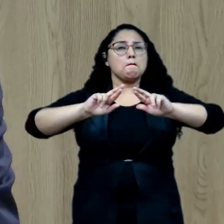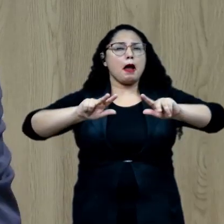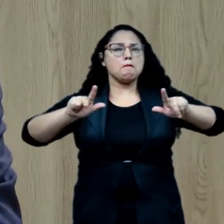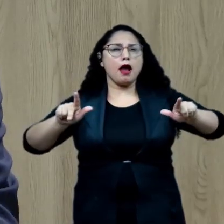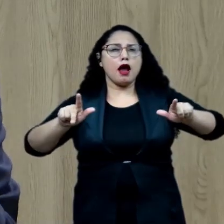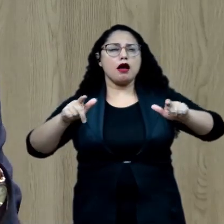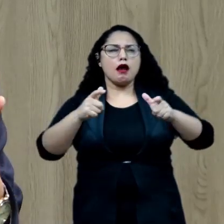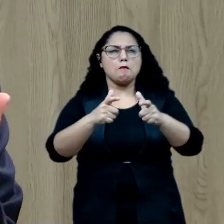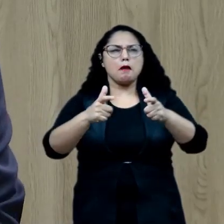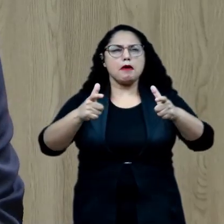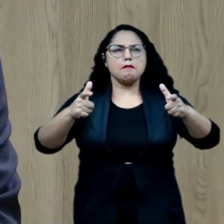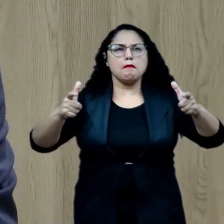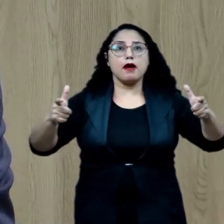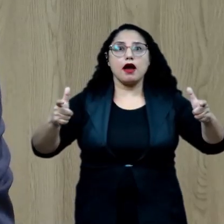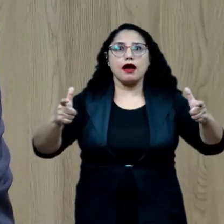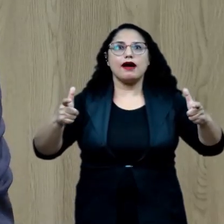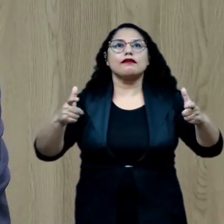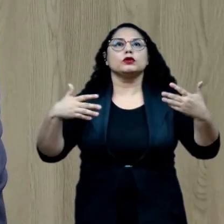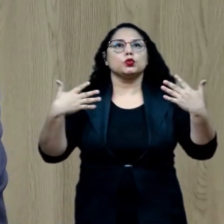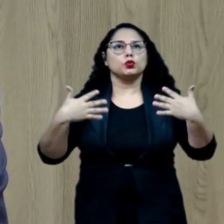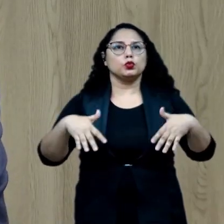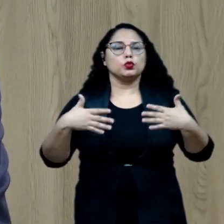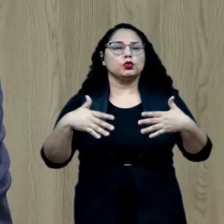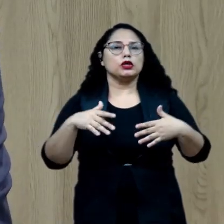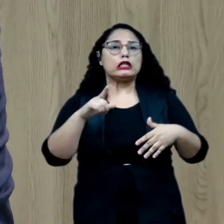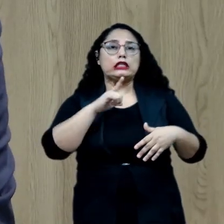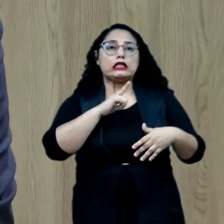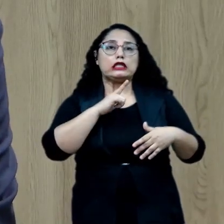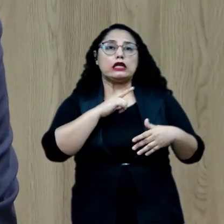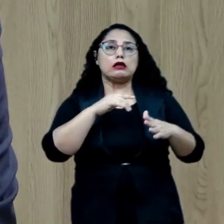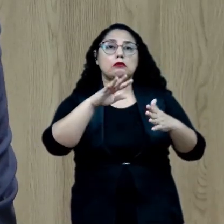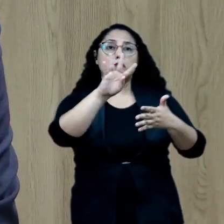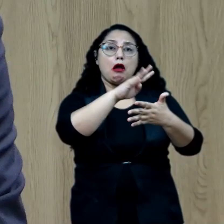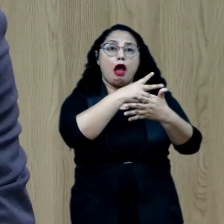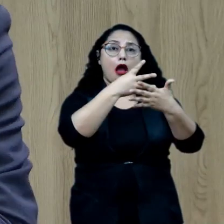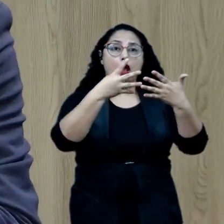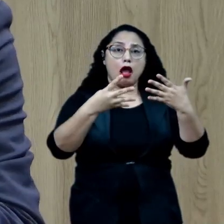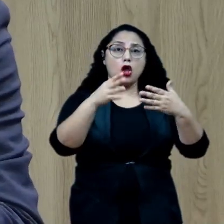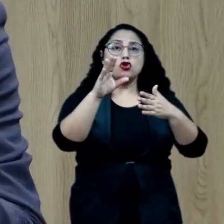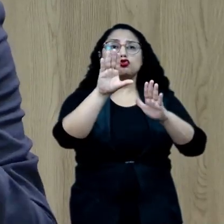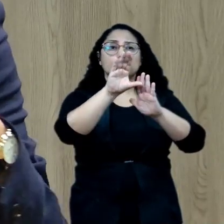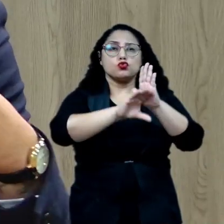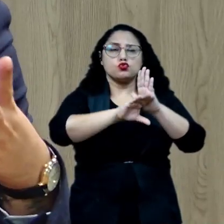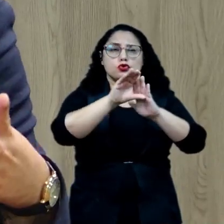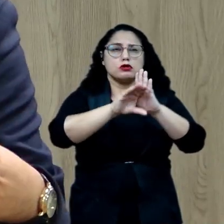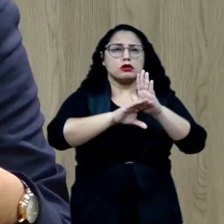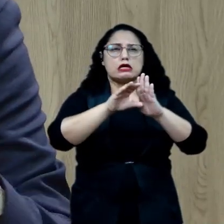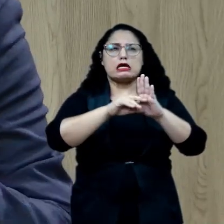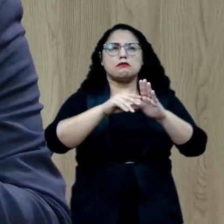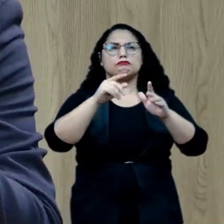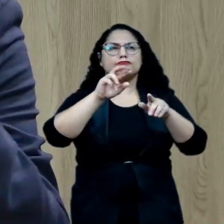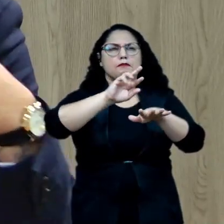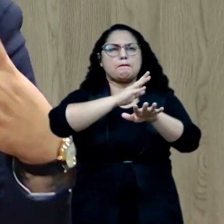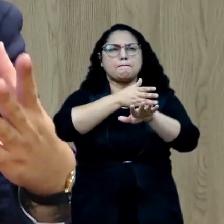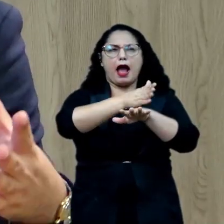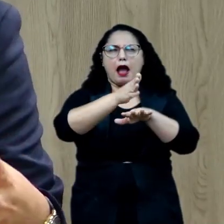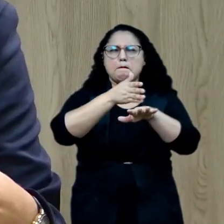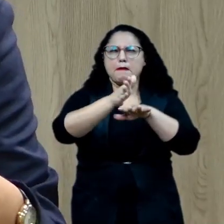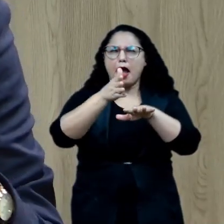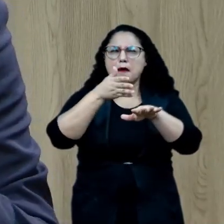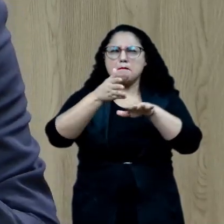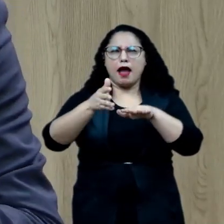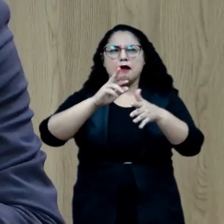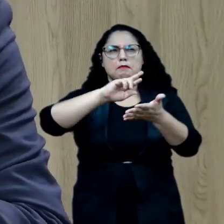diverso, muito amplo, um curso que tem uma grade curricular extremamente interdisciplinar,